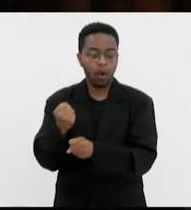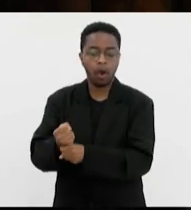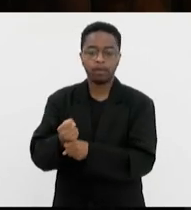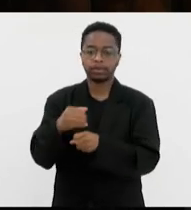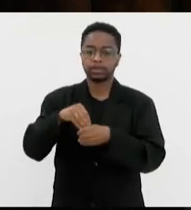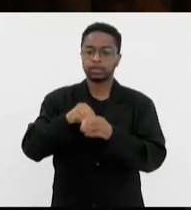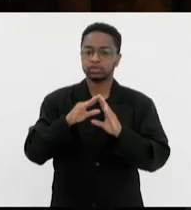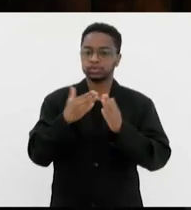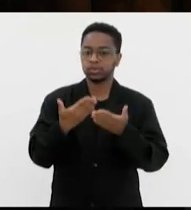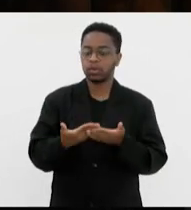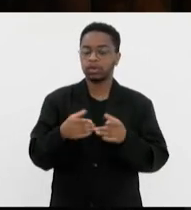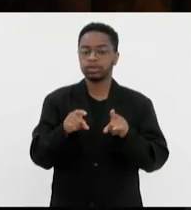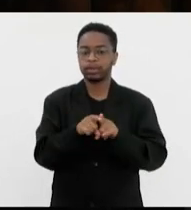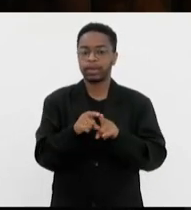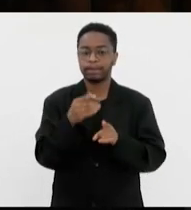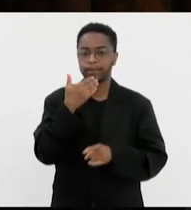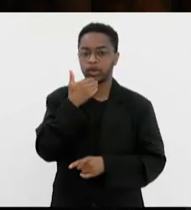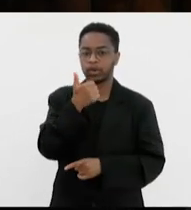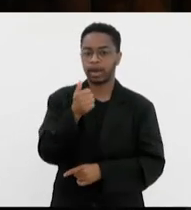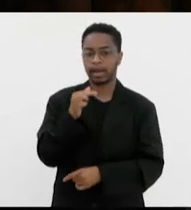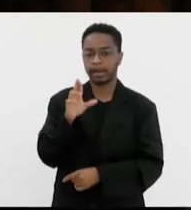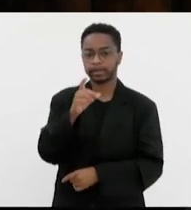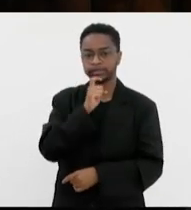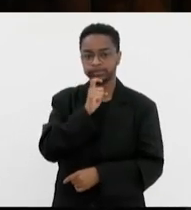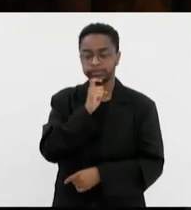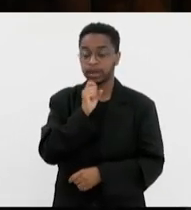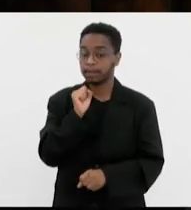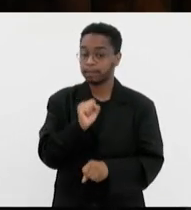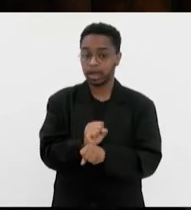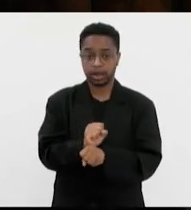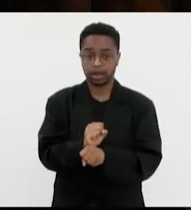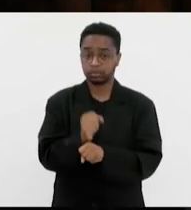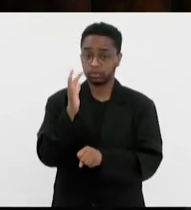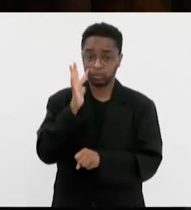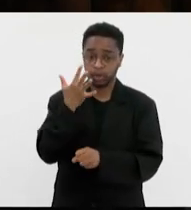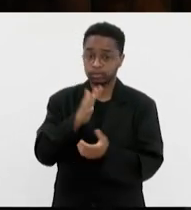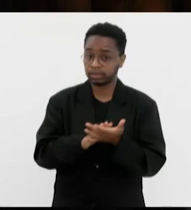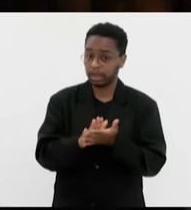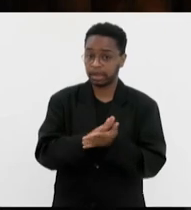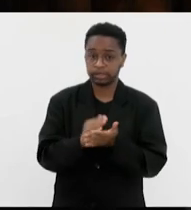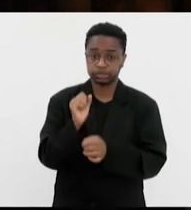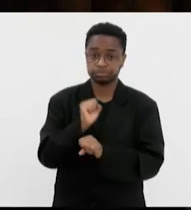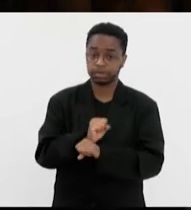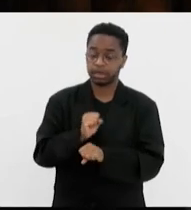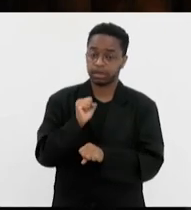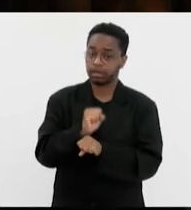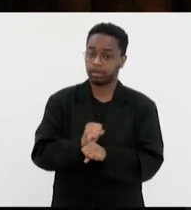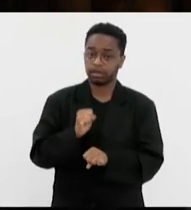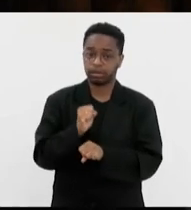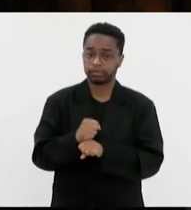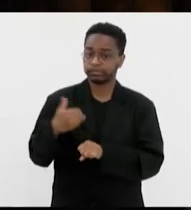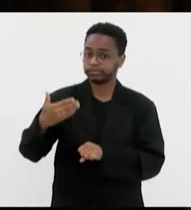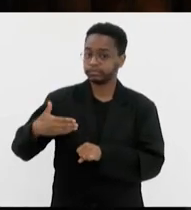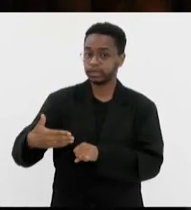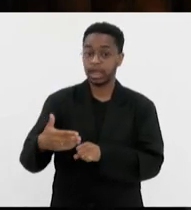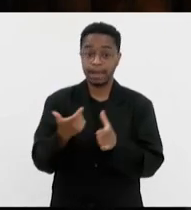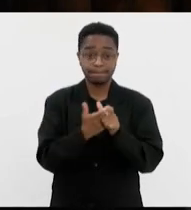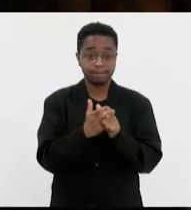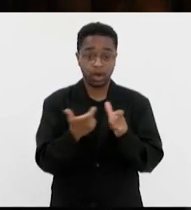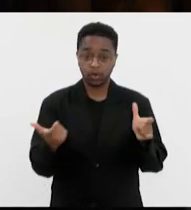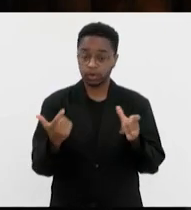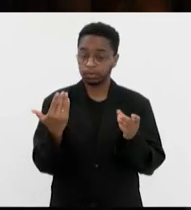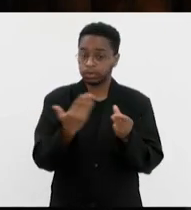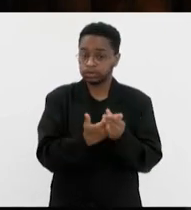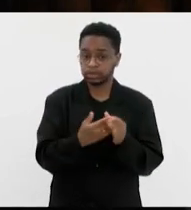tenham melhorias no processo de climatização, estão parados ou aguardando tramitação. Ou seja, mais da metade dos processos